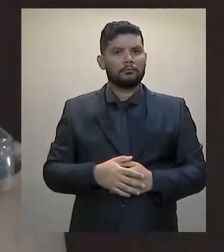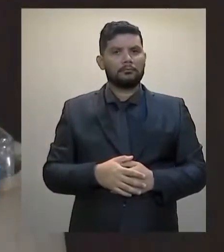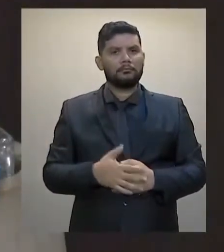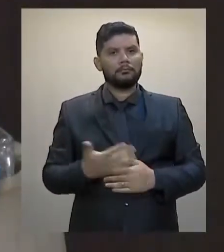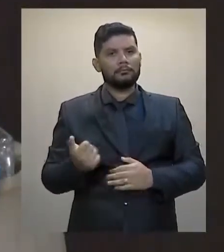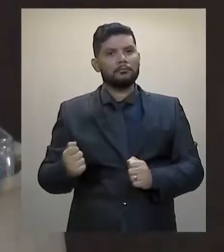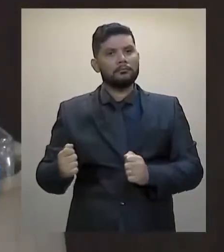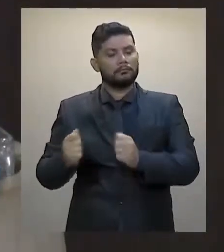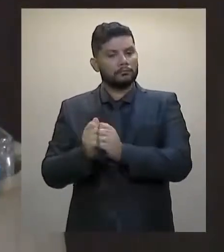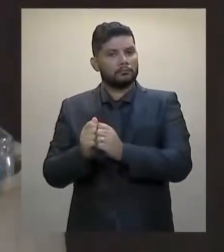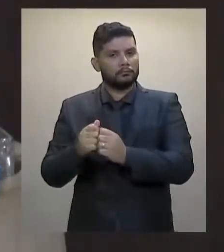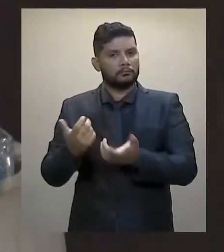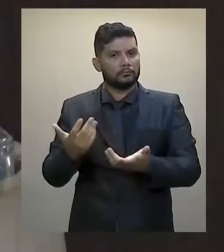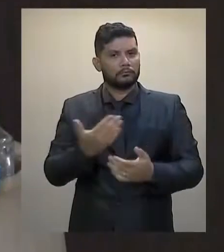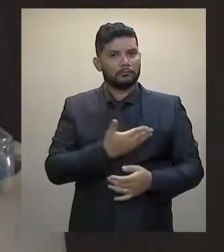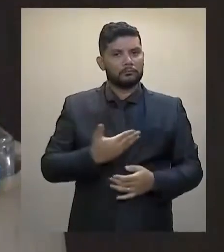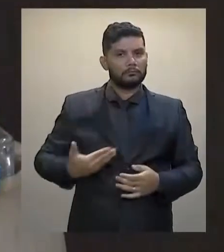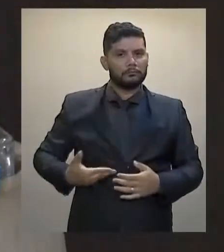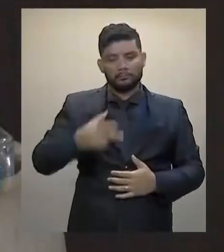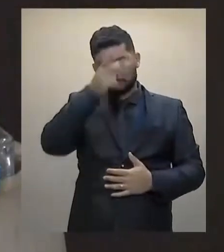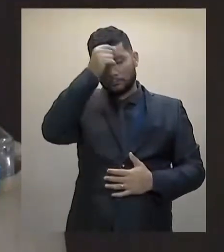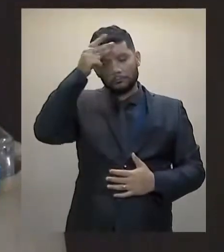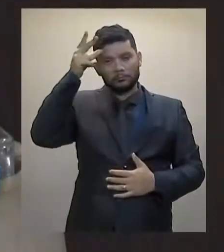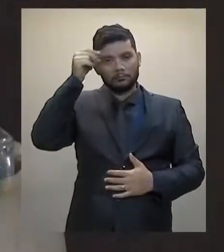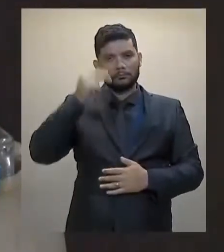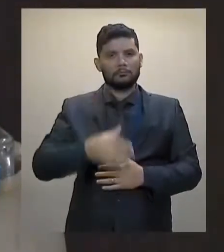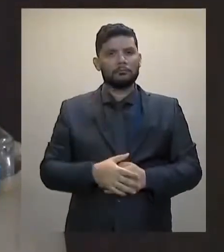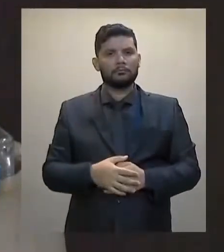próprio. São